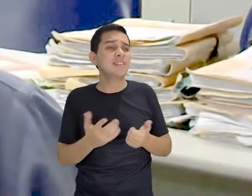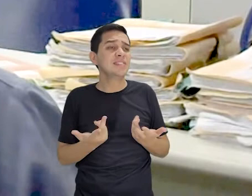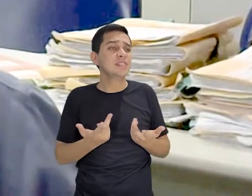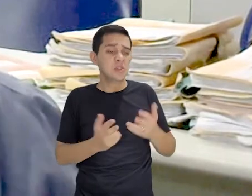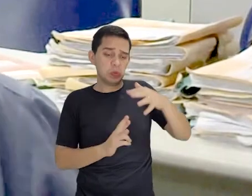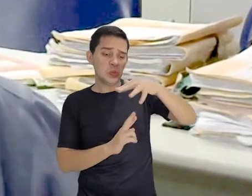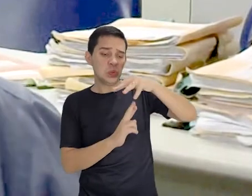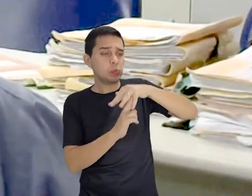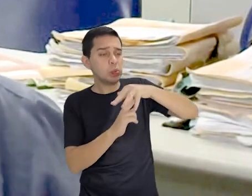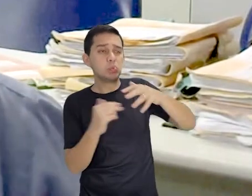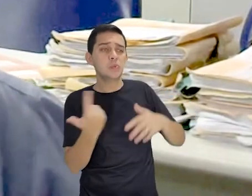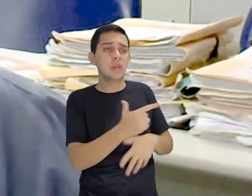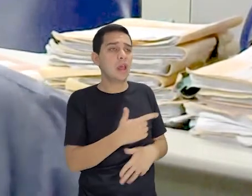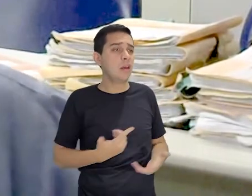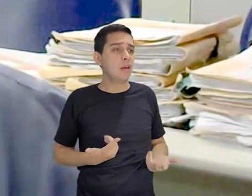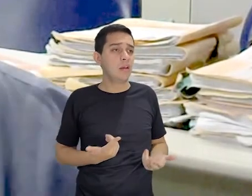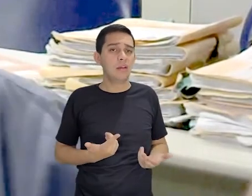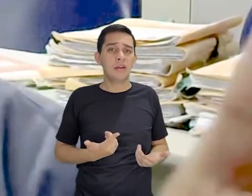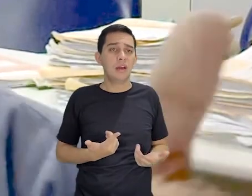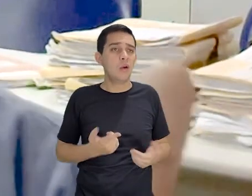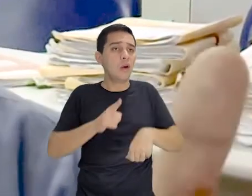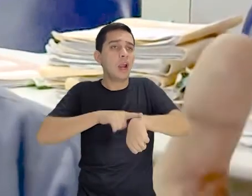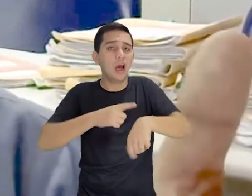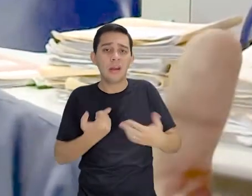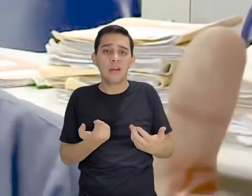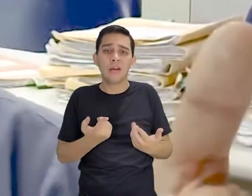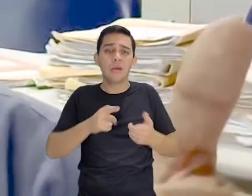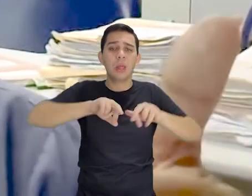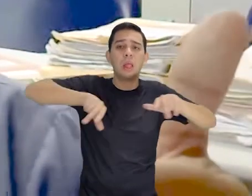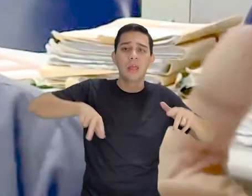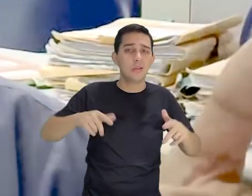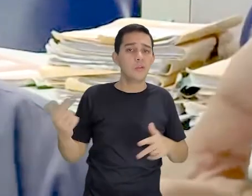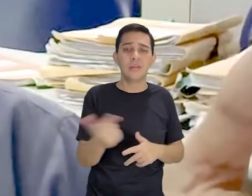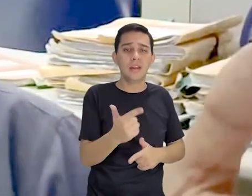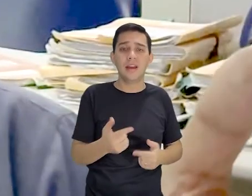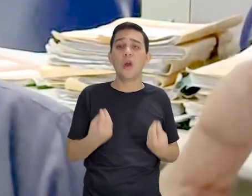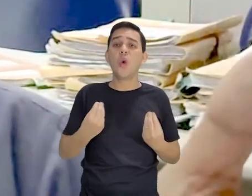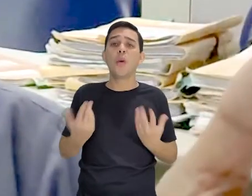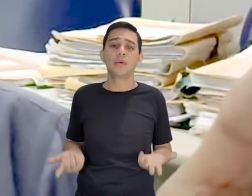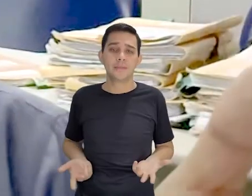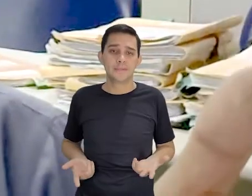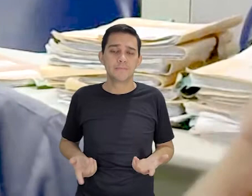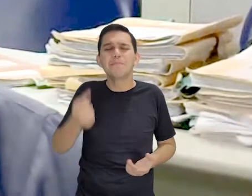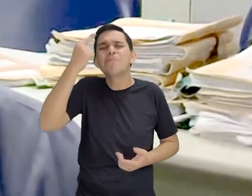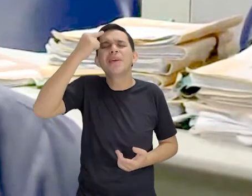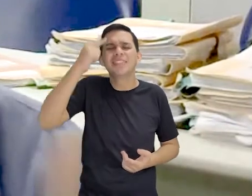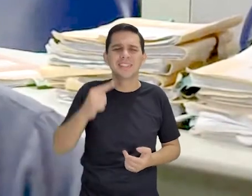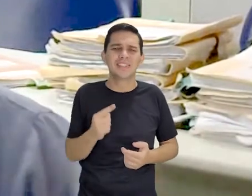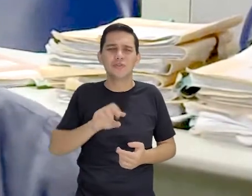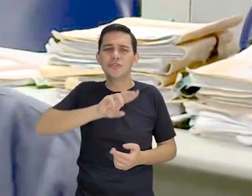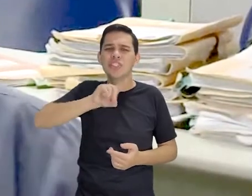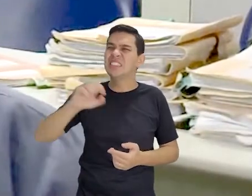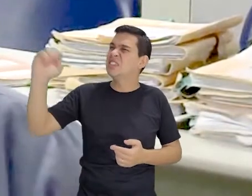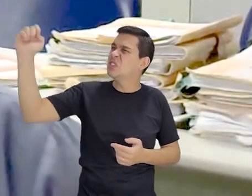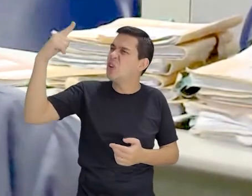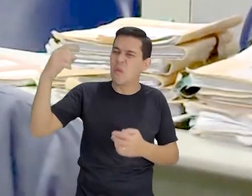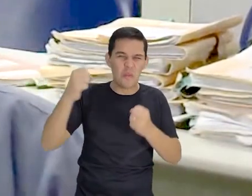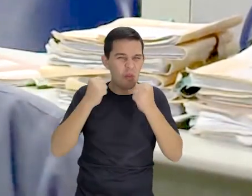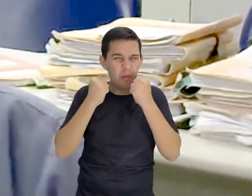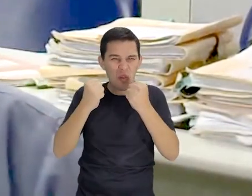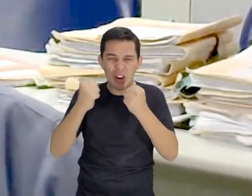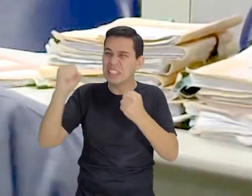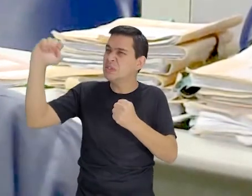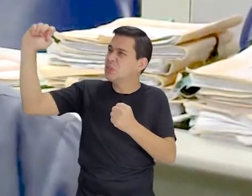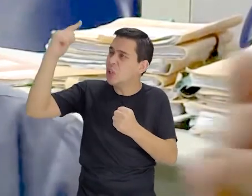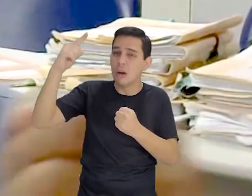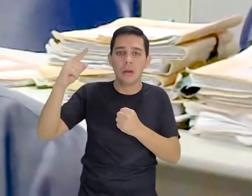deslocamento, que me dê autonomia no deslocamento. Então, como é que eu faço num dia de sol forte, que é a regra na